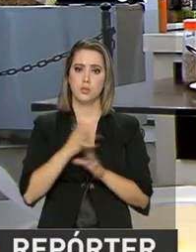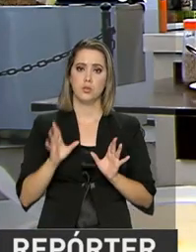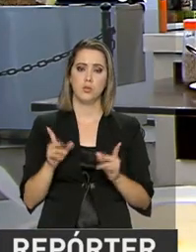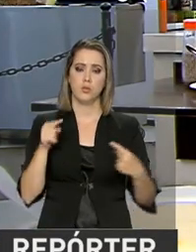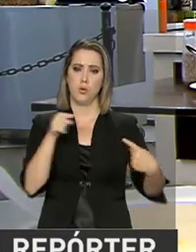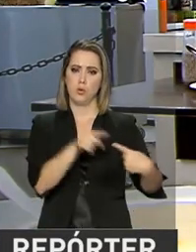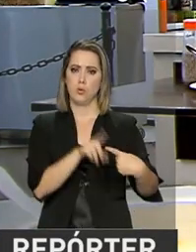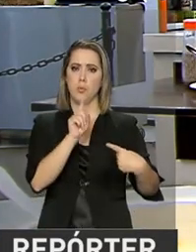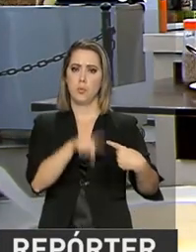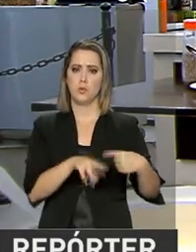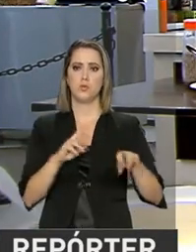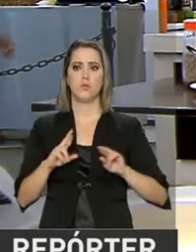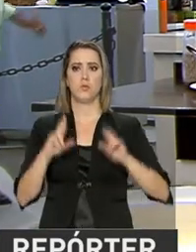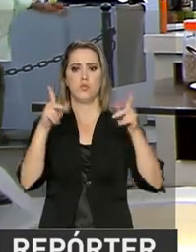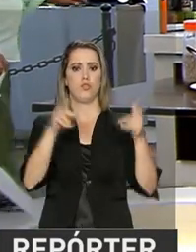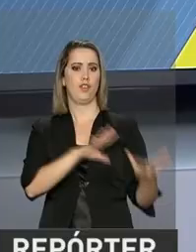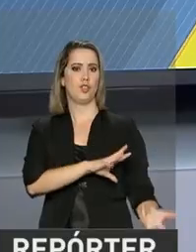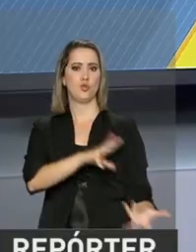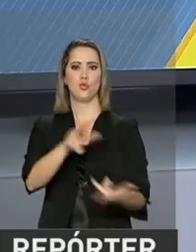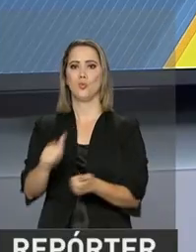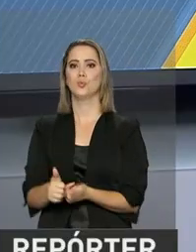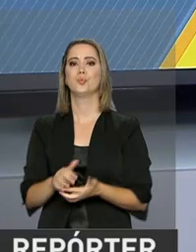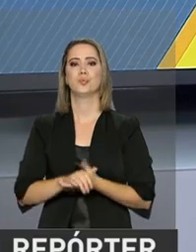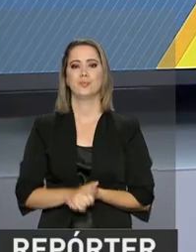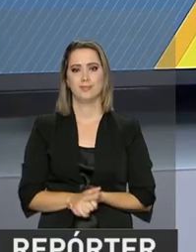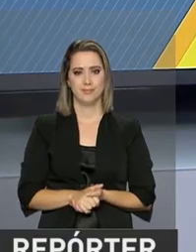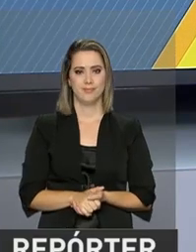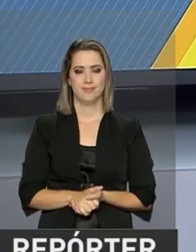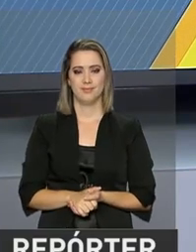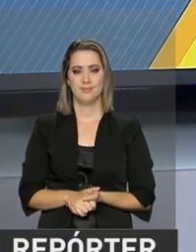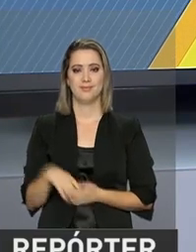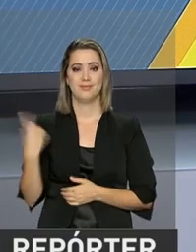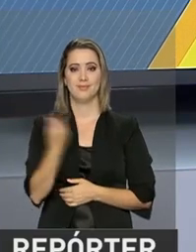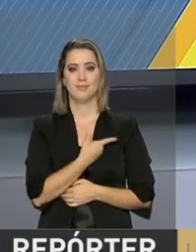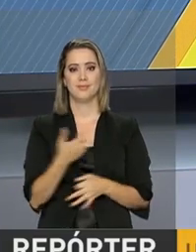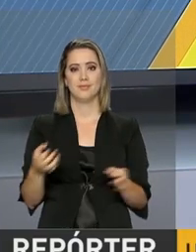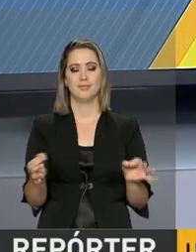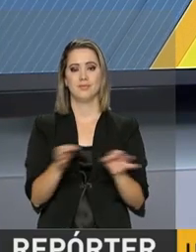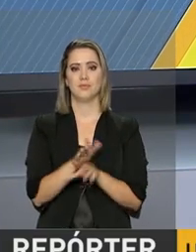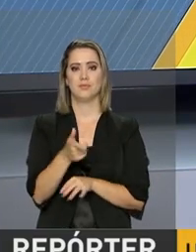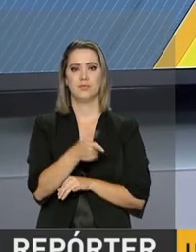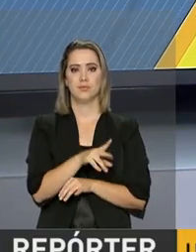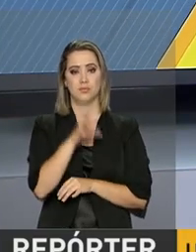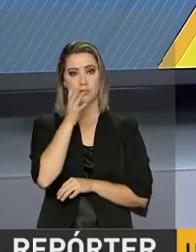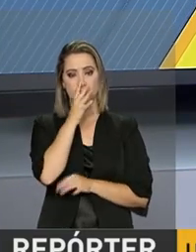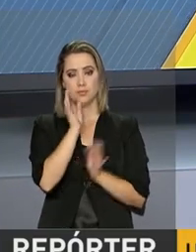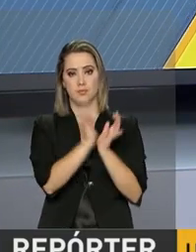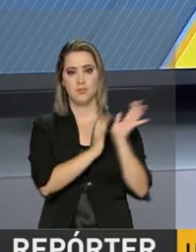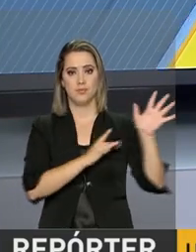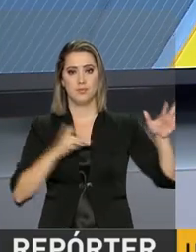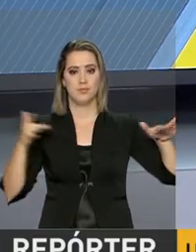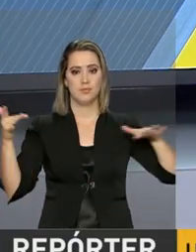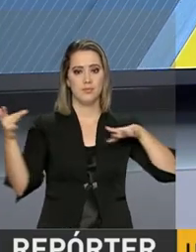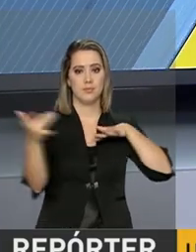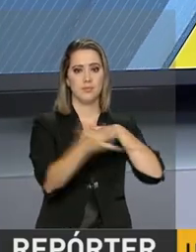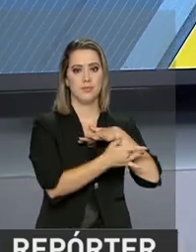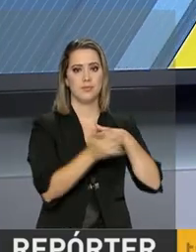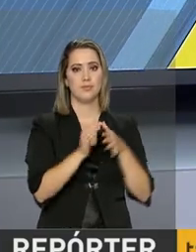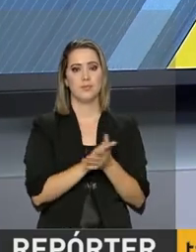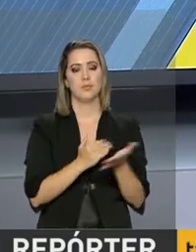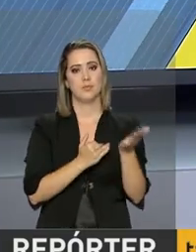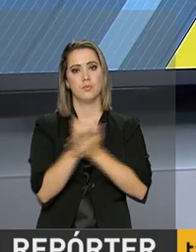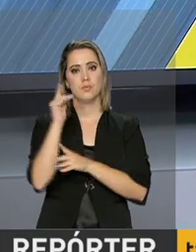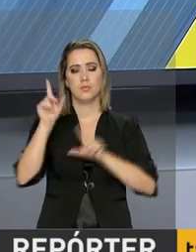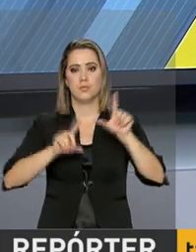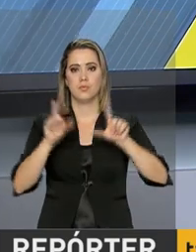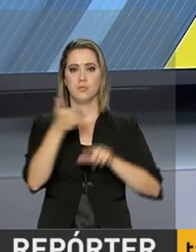com essa condição diferenciada no planeta. E nós ficamos por aqui. Outras notícias você acompanha também em nossas redes sociais.